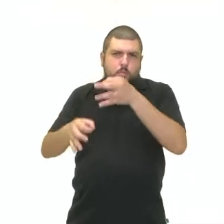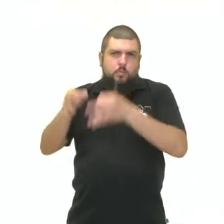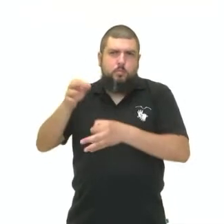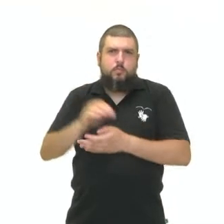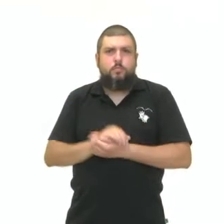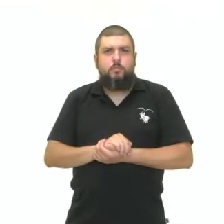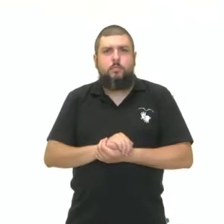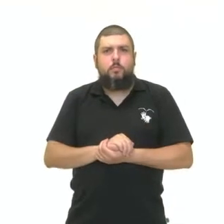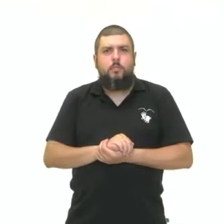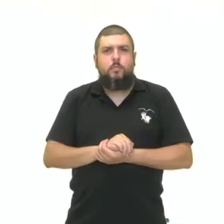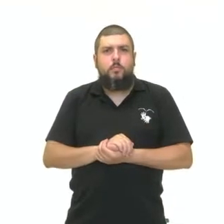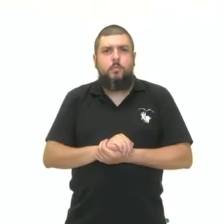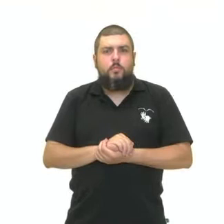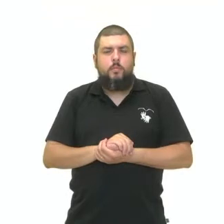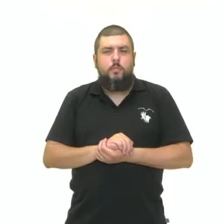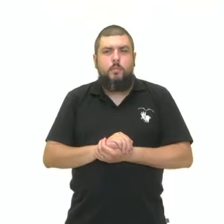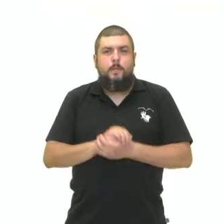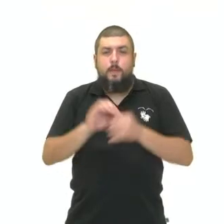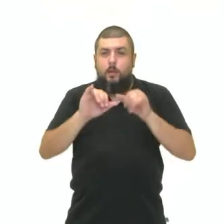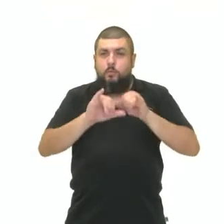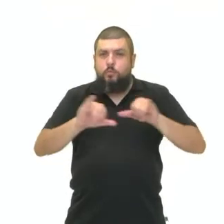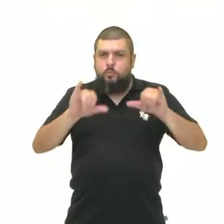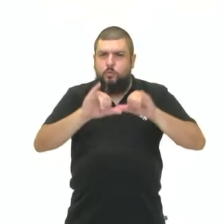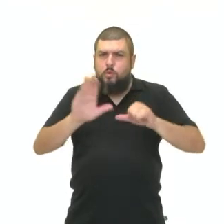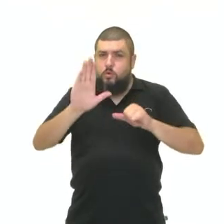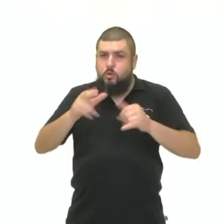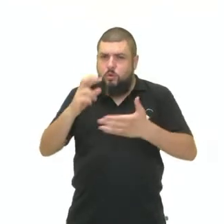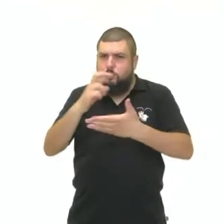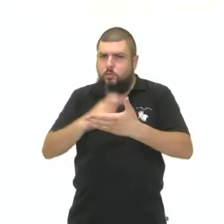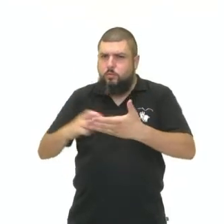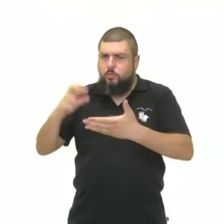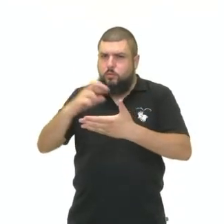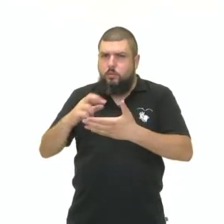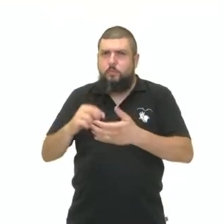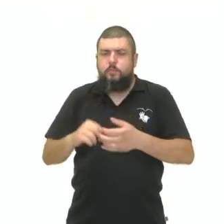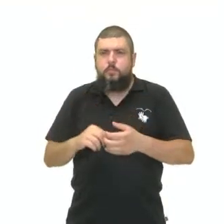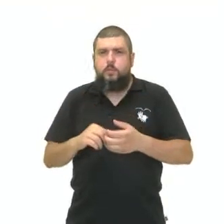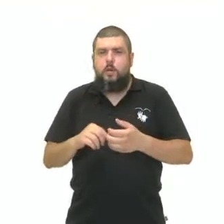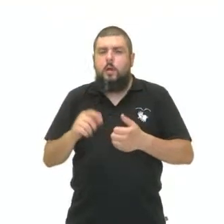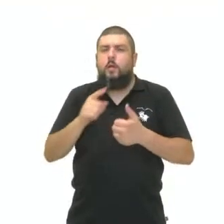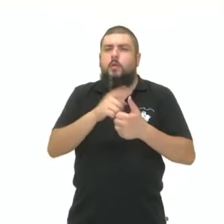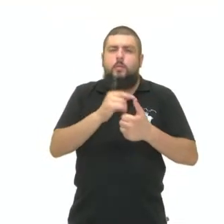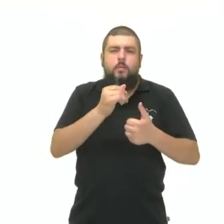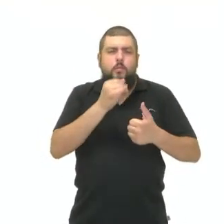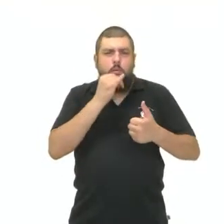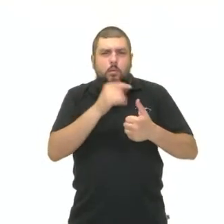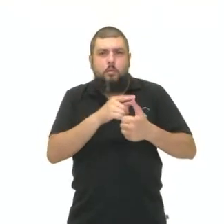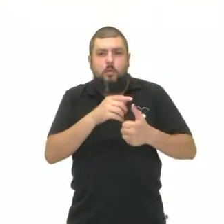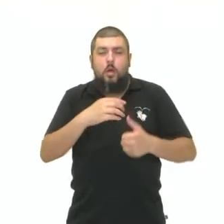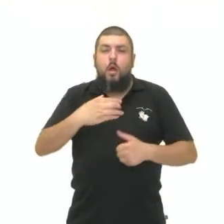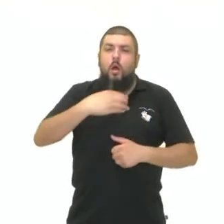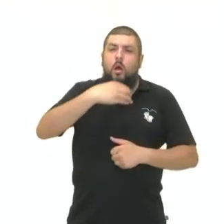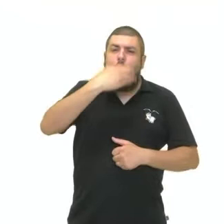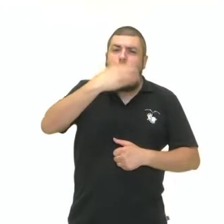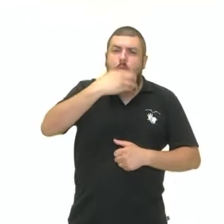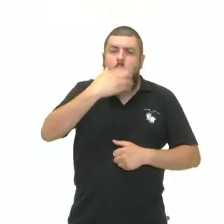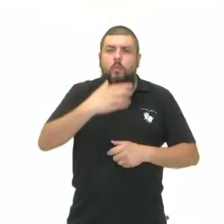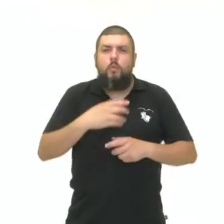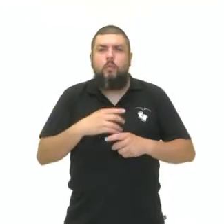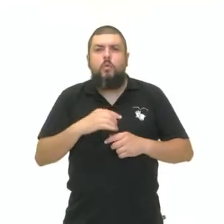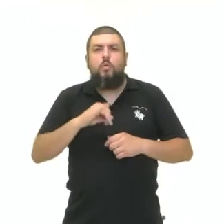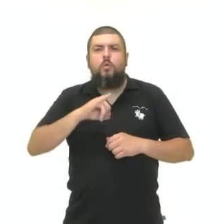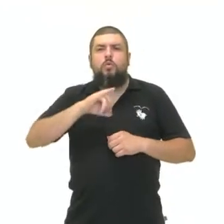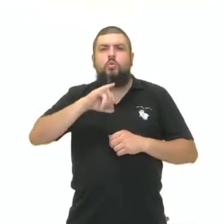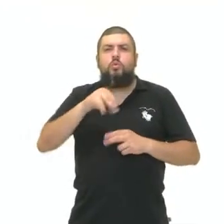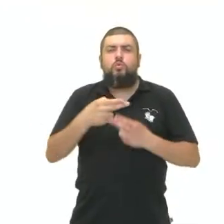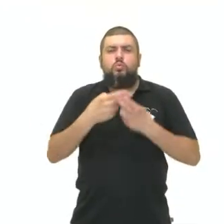Entre as notícias já analisadas estão uma de que frutas ingeridas em jejum curam câncer, que os alunos perceberam que